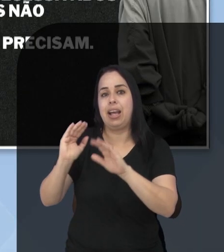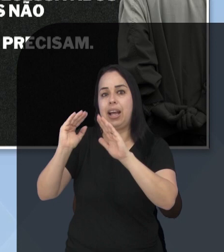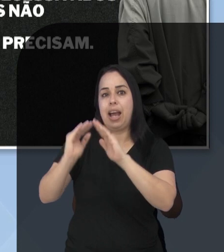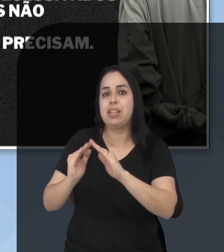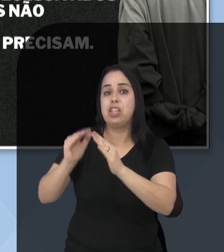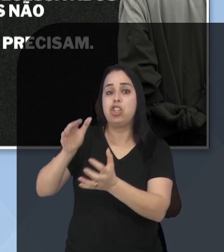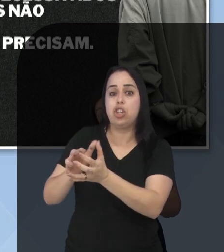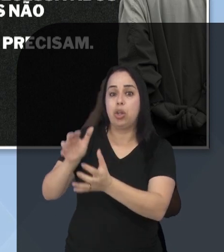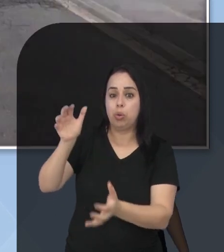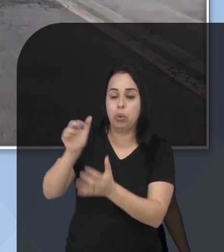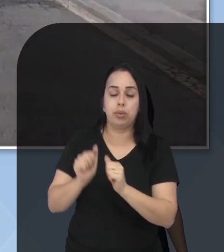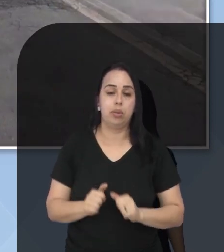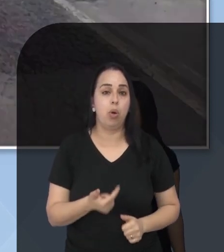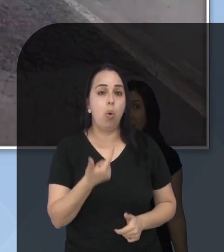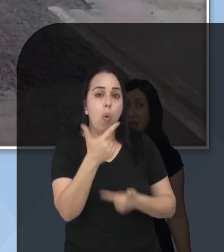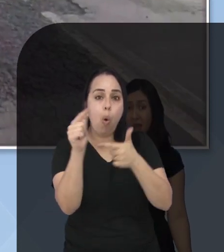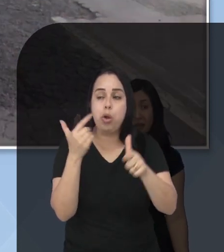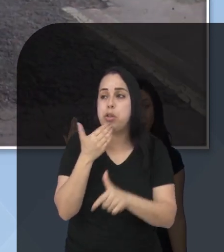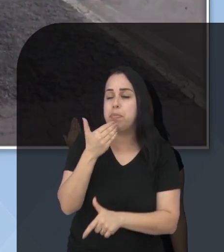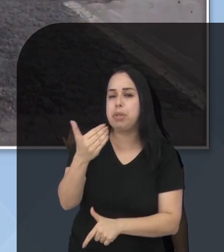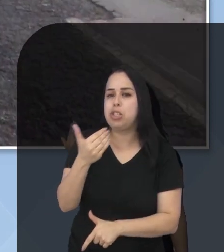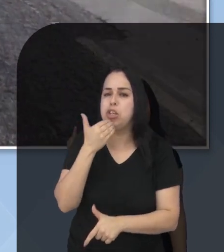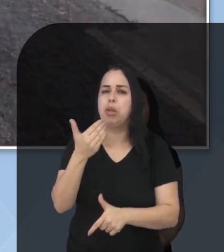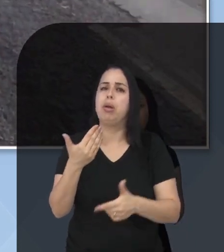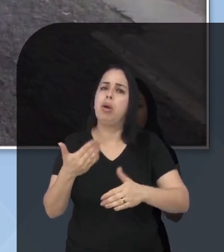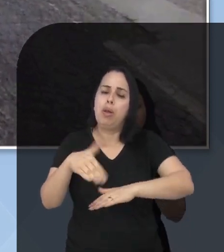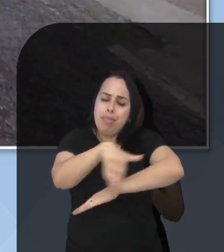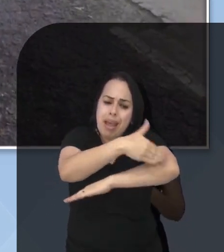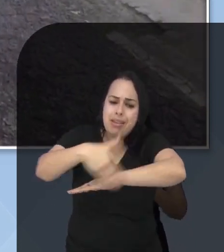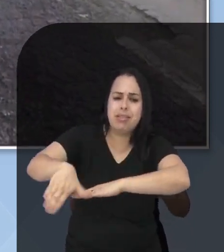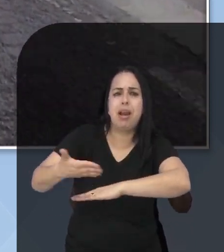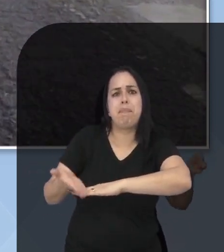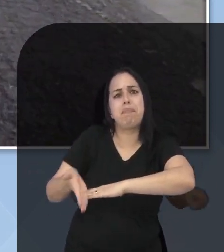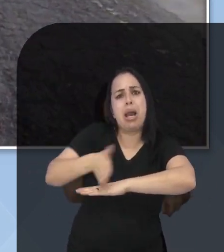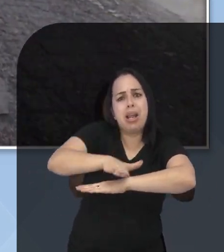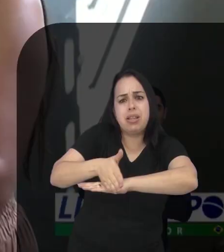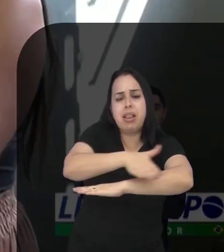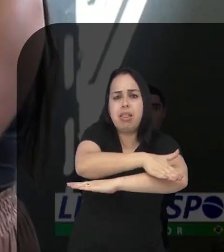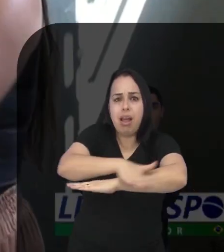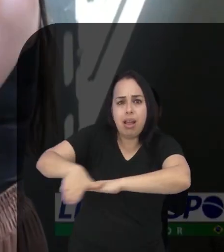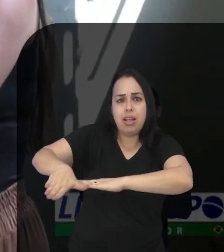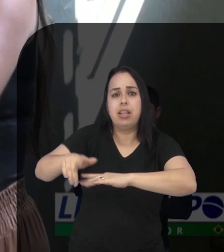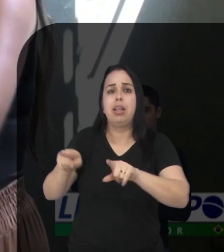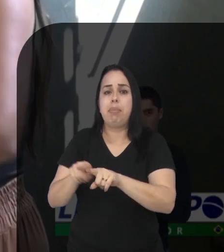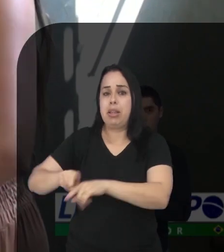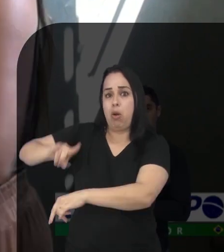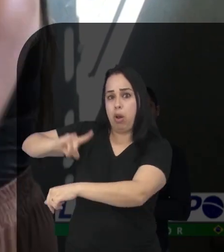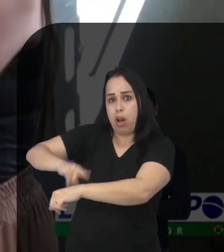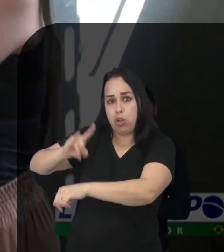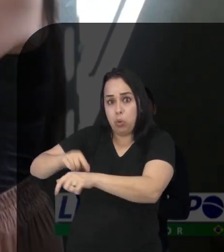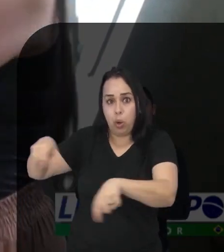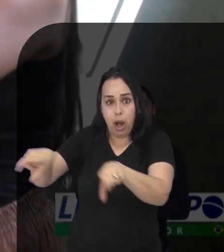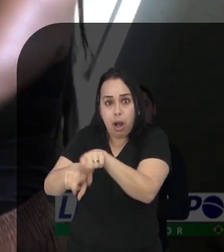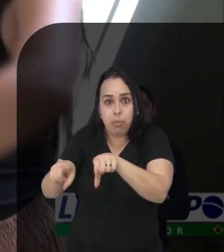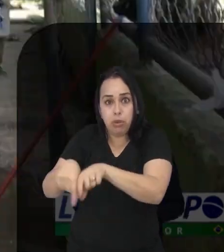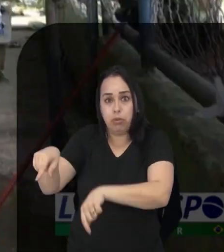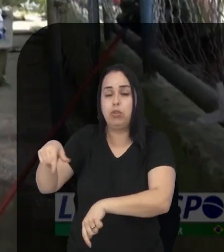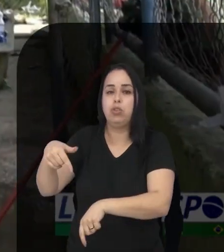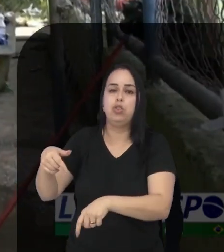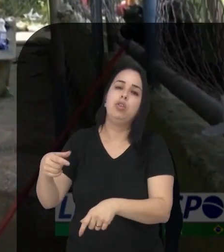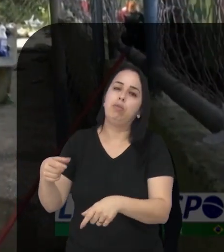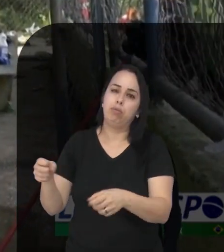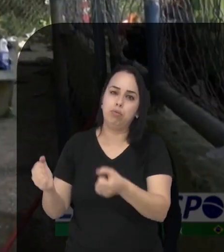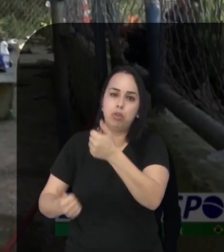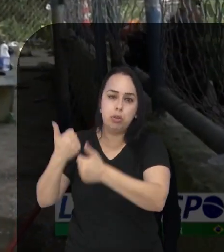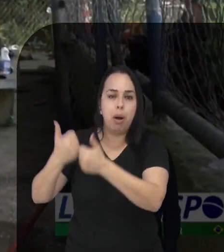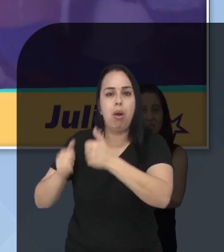repouso para idosos. Outras reivindicações cobraram o recapeamento de uma estrada e reformas no vestiário do campo de futebol do